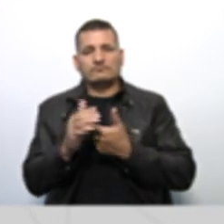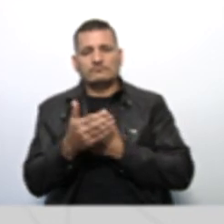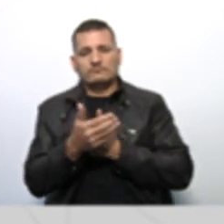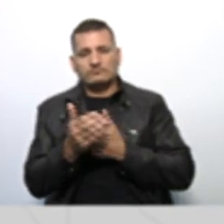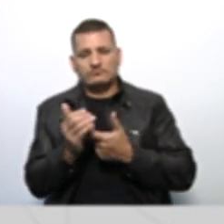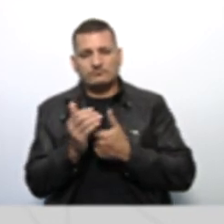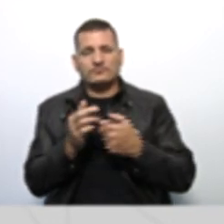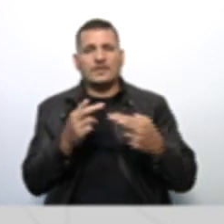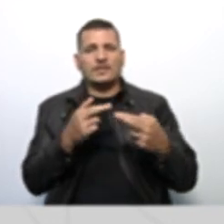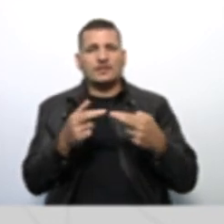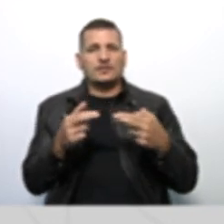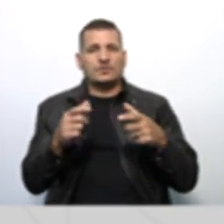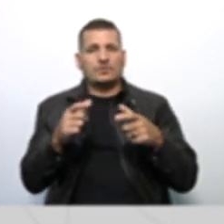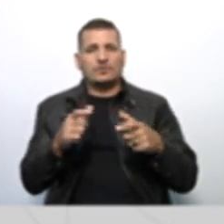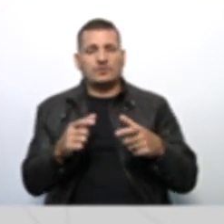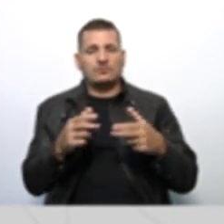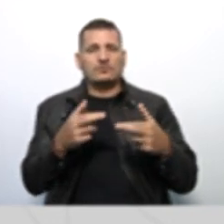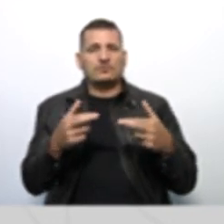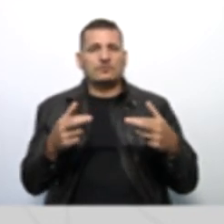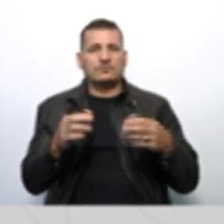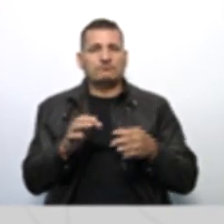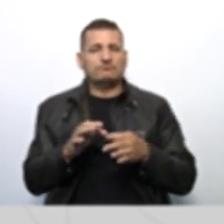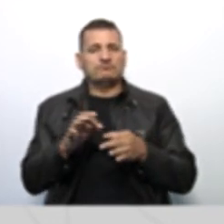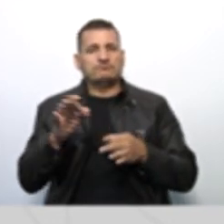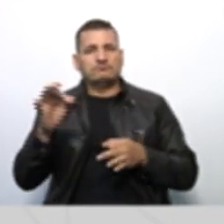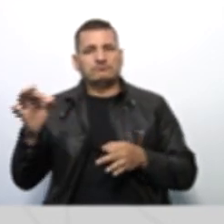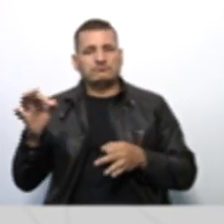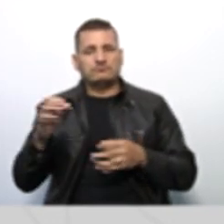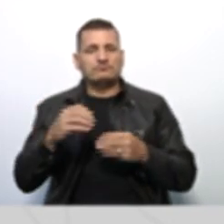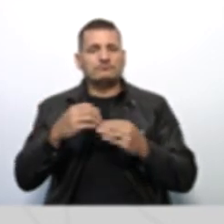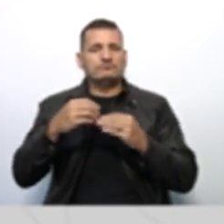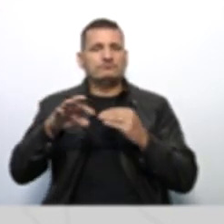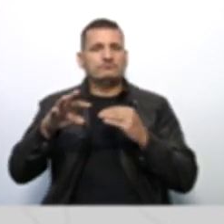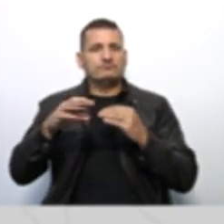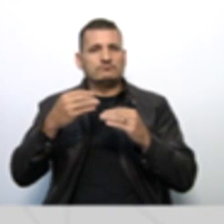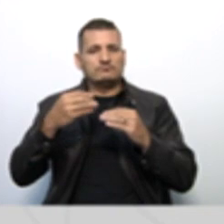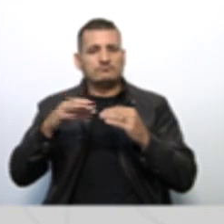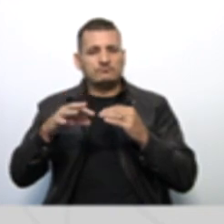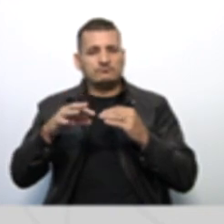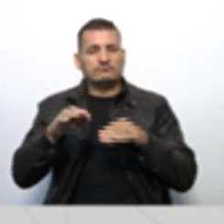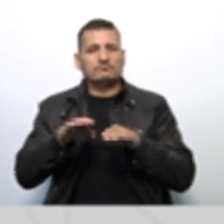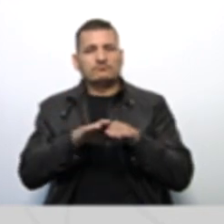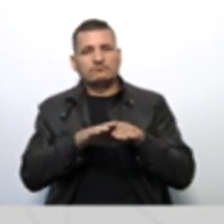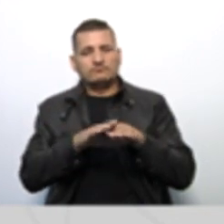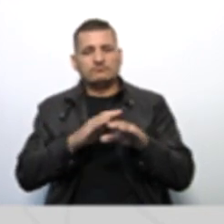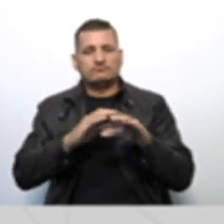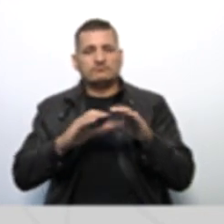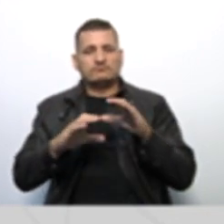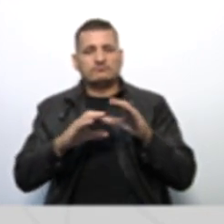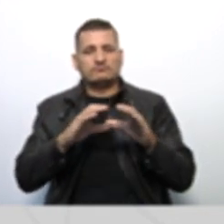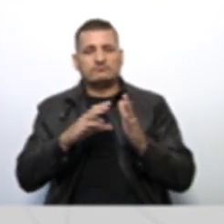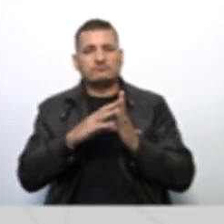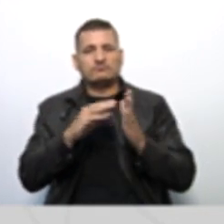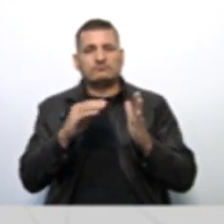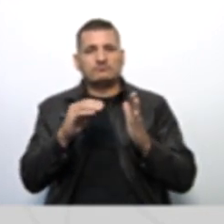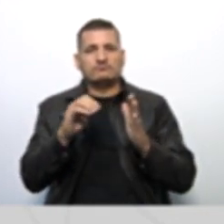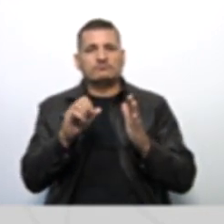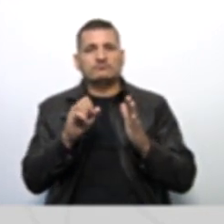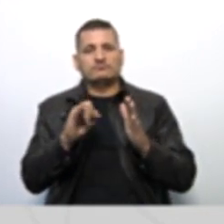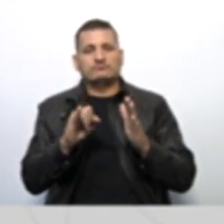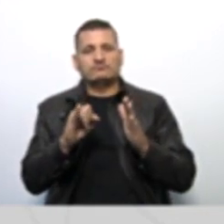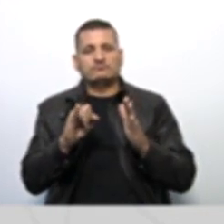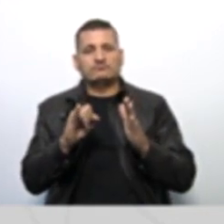e de longa distância, meios de transmissão, padrões de comunicação, modelo de referência OSI e